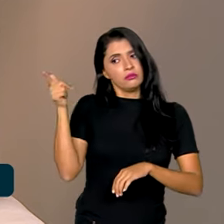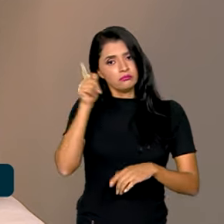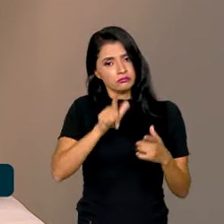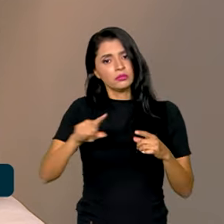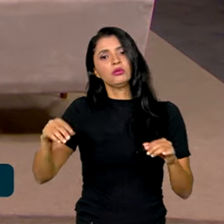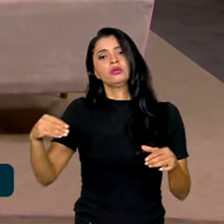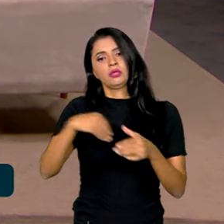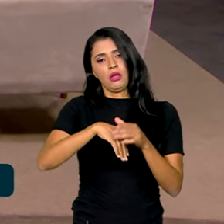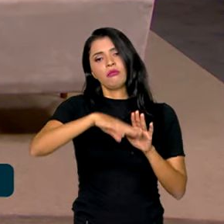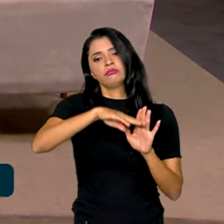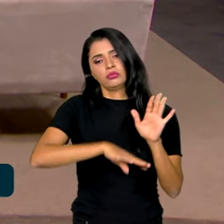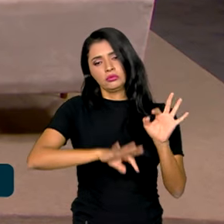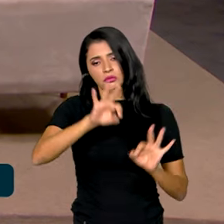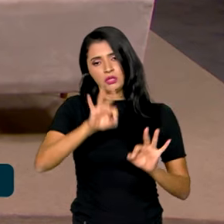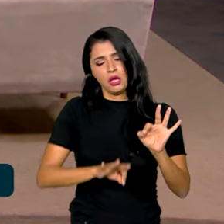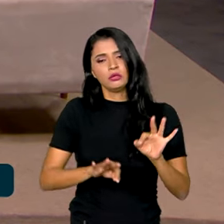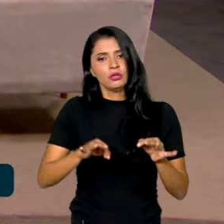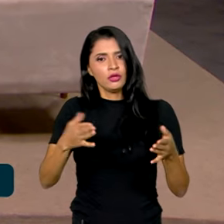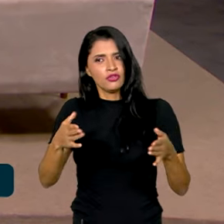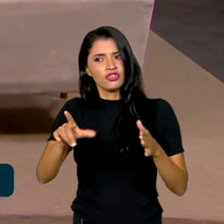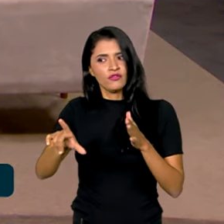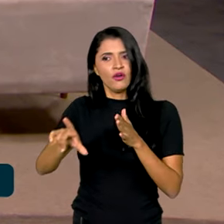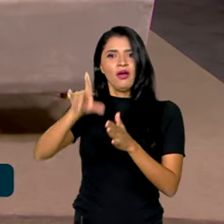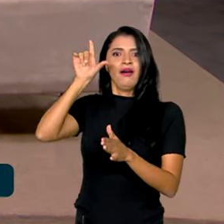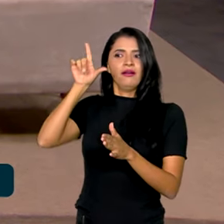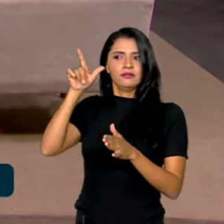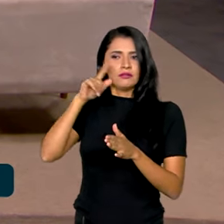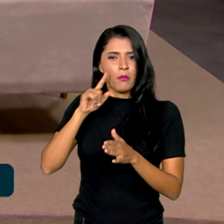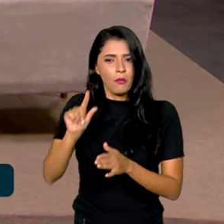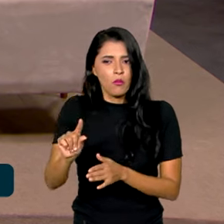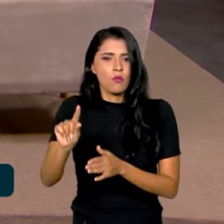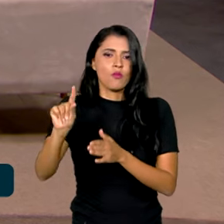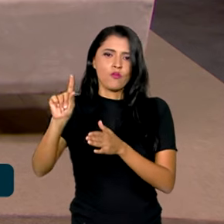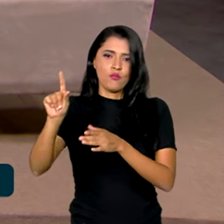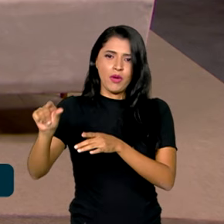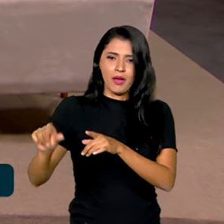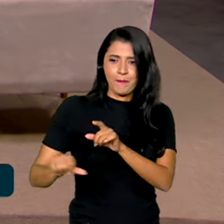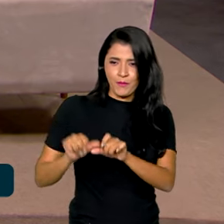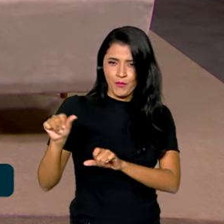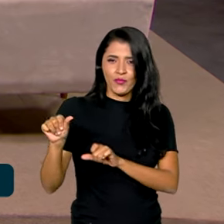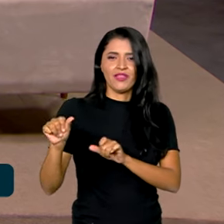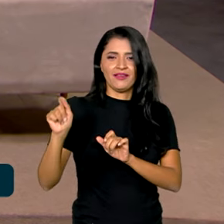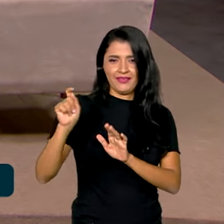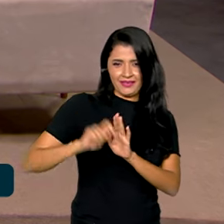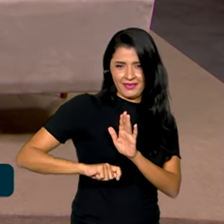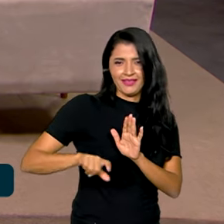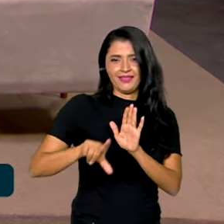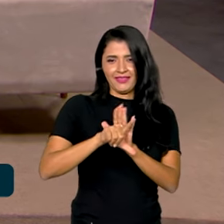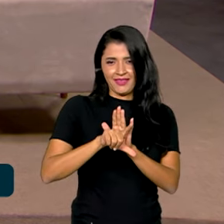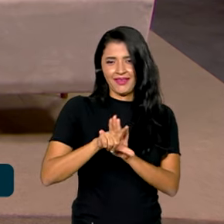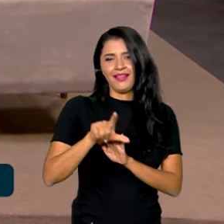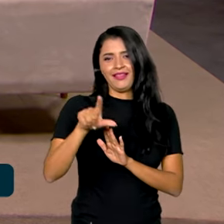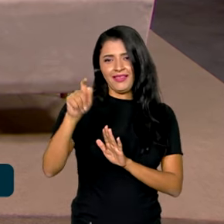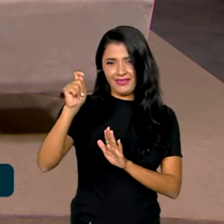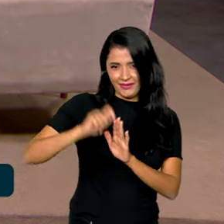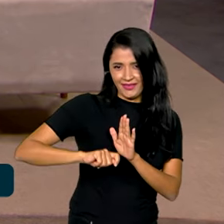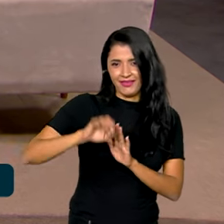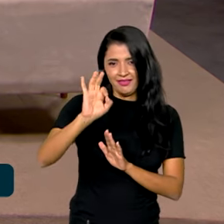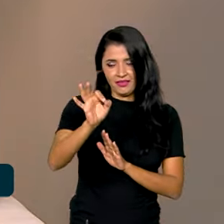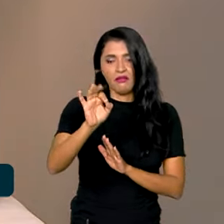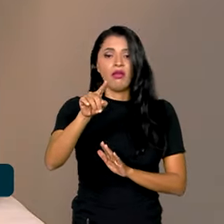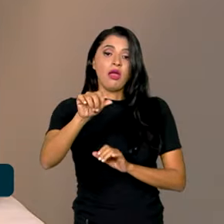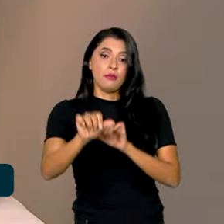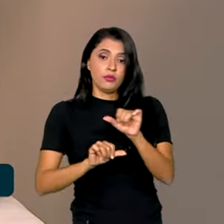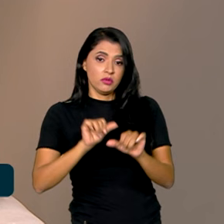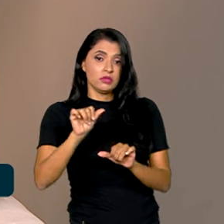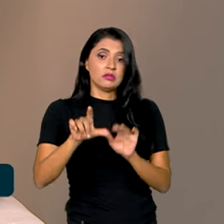programado. Já foi uma certa antecipação, um pedacinho aí de reforma tributária, né, professor? A reforma tributária é fundamental,